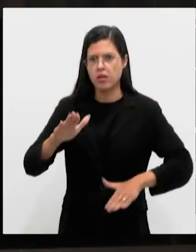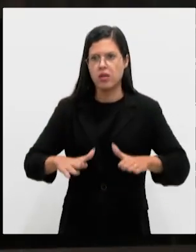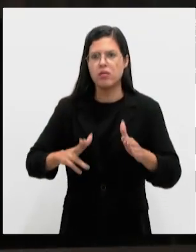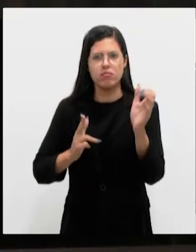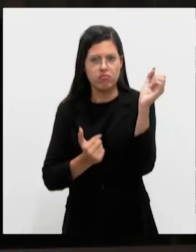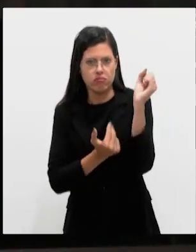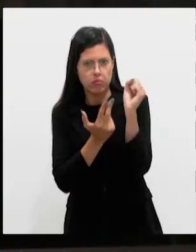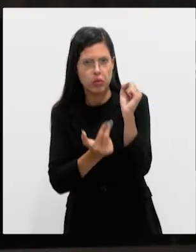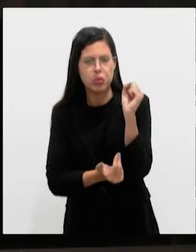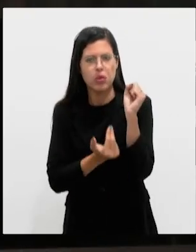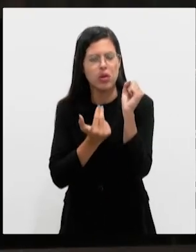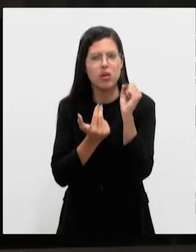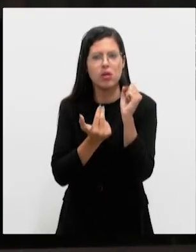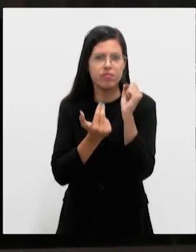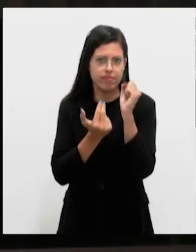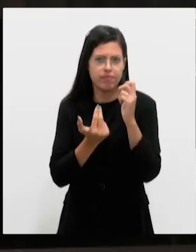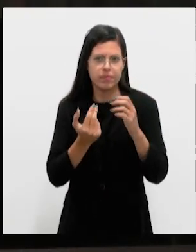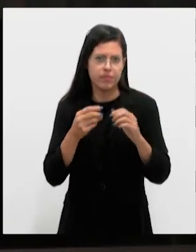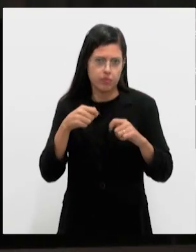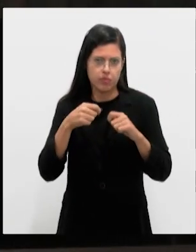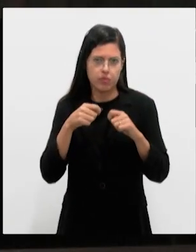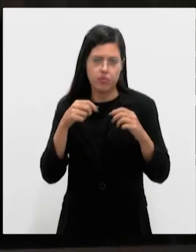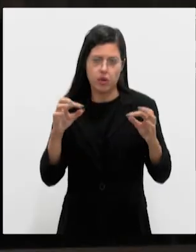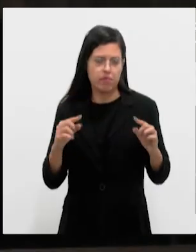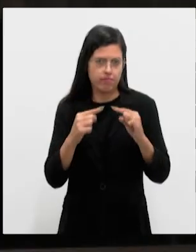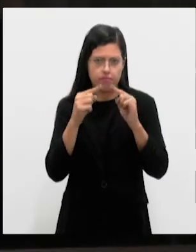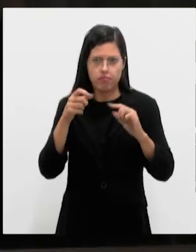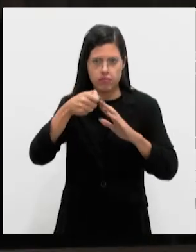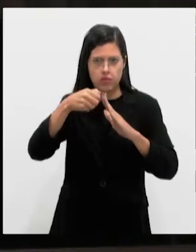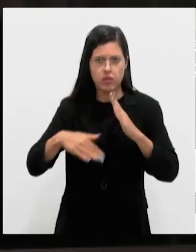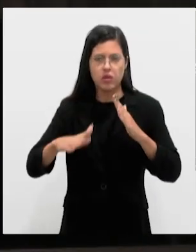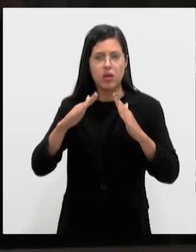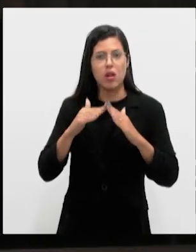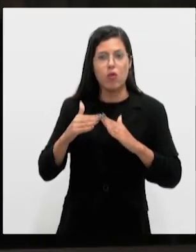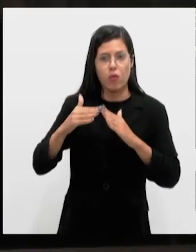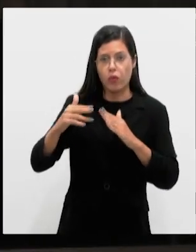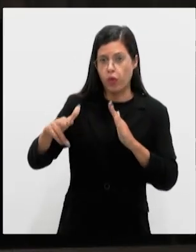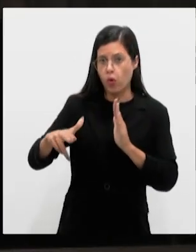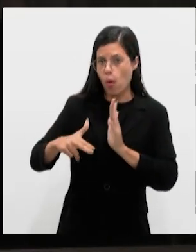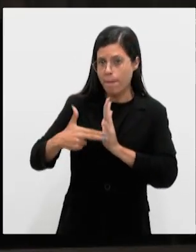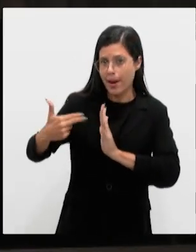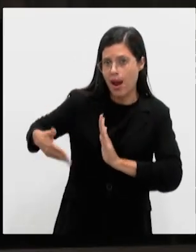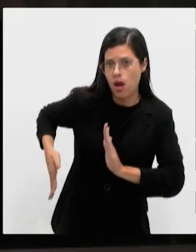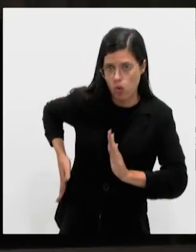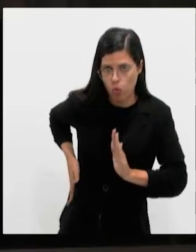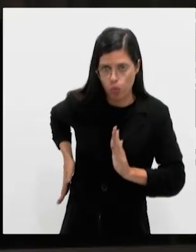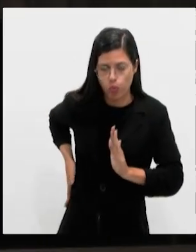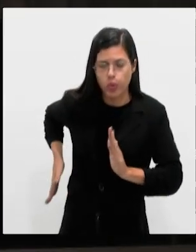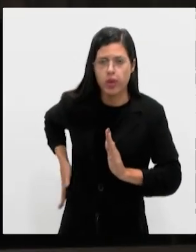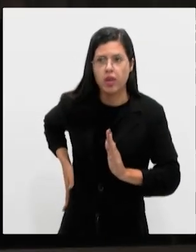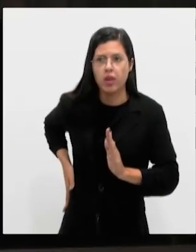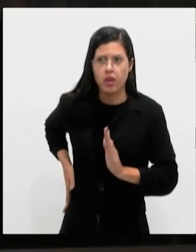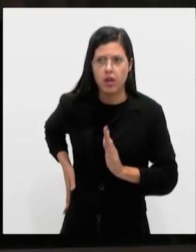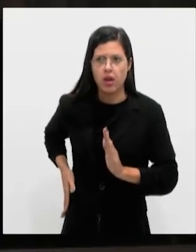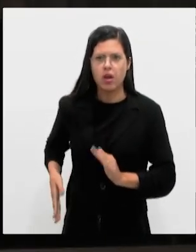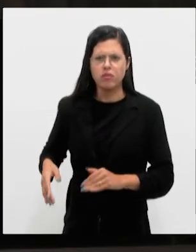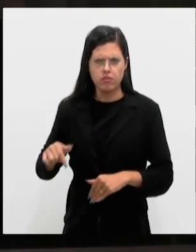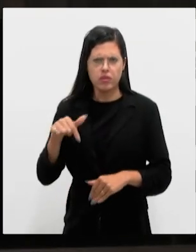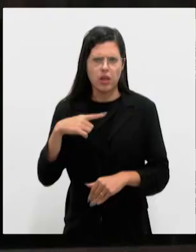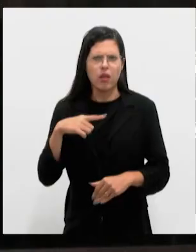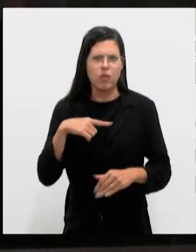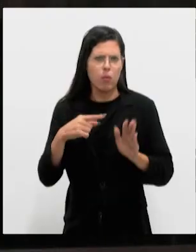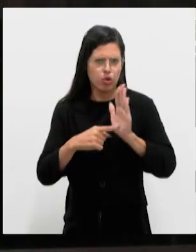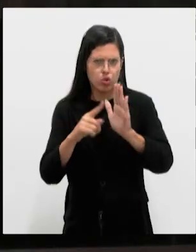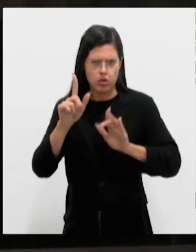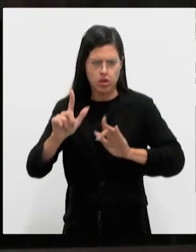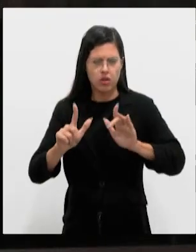tal, de terreiro, etc. Ele foi operar coluna, Jair. Ele entra na mesa de cirurgia, isso foi noticiado.